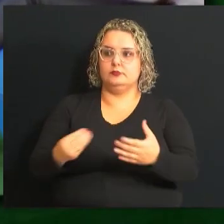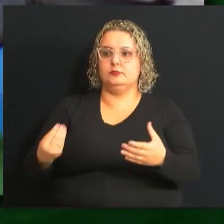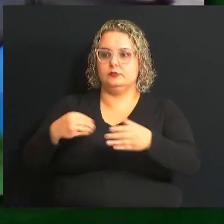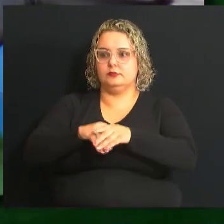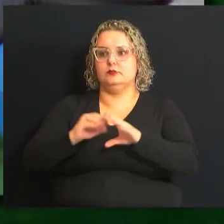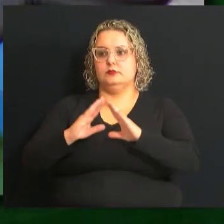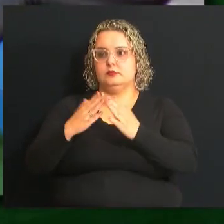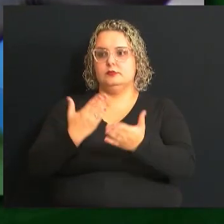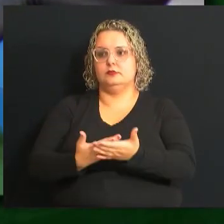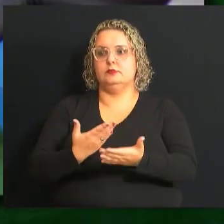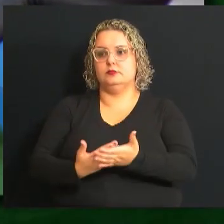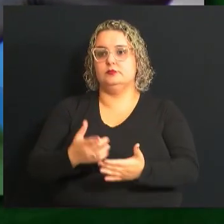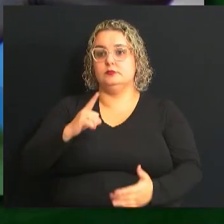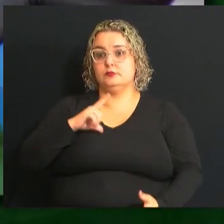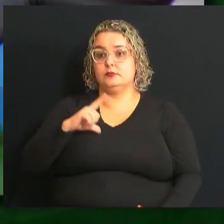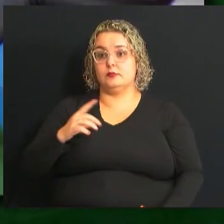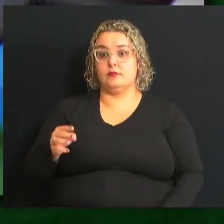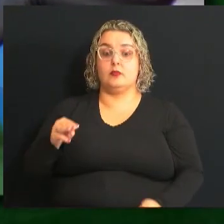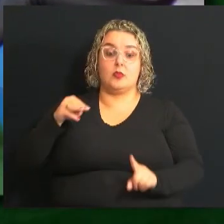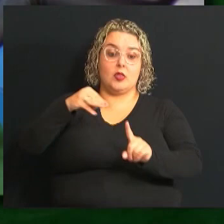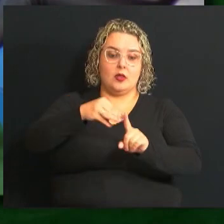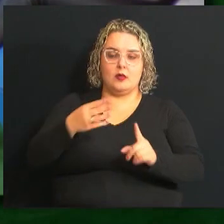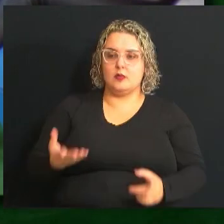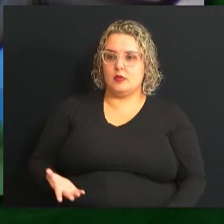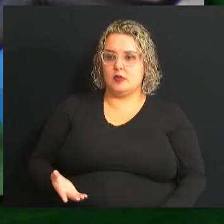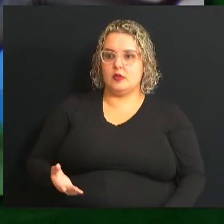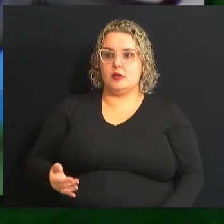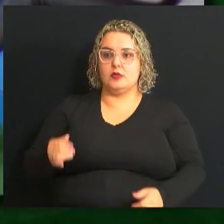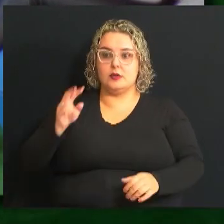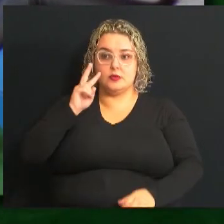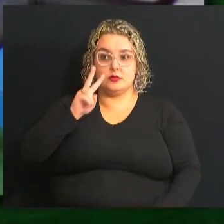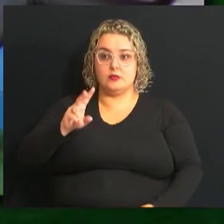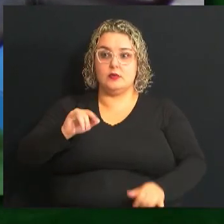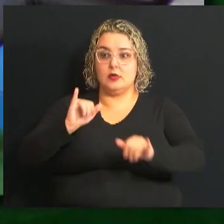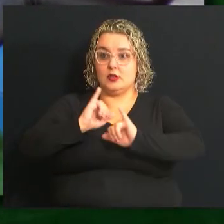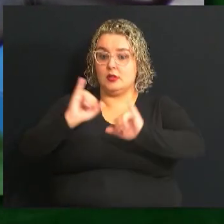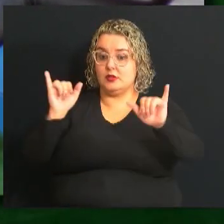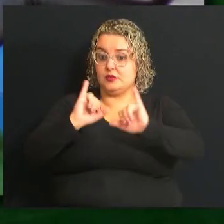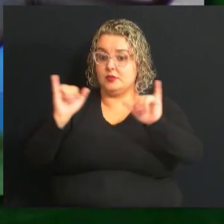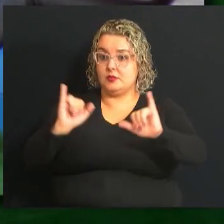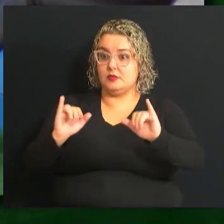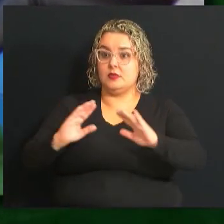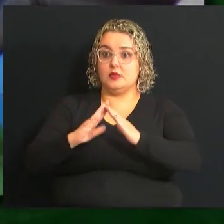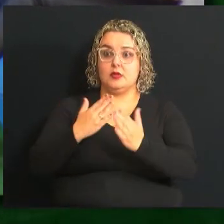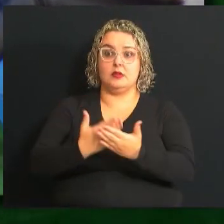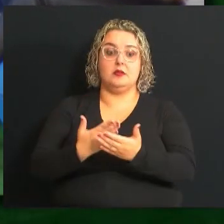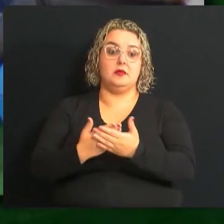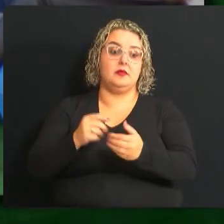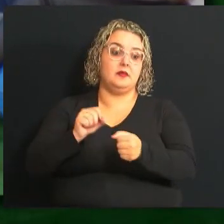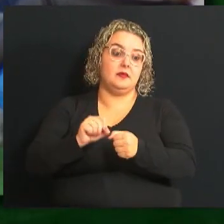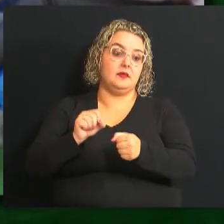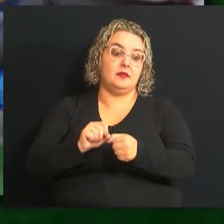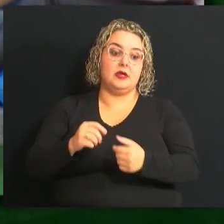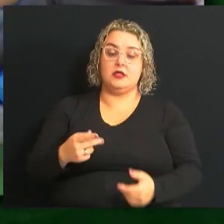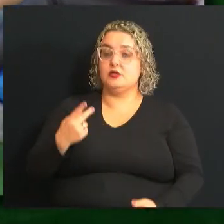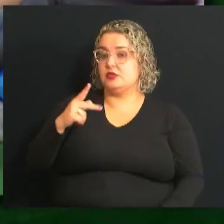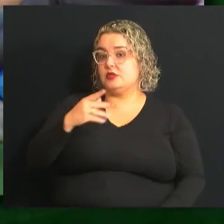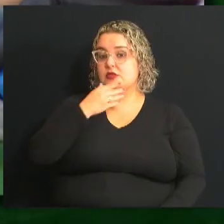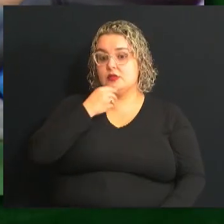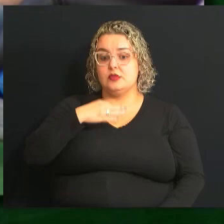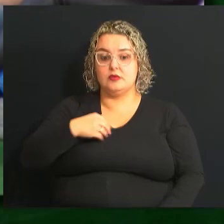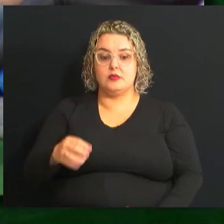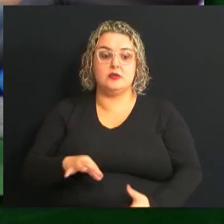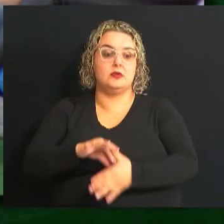tem ali, a gente vê nas propagandas da escola, né? Faça seu filho ser um líder, saber, mas como